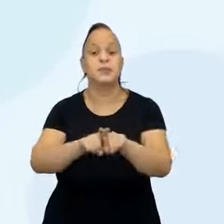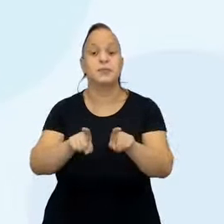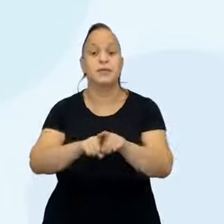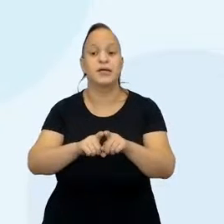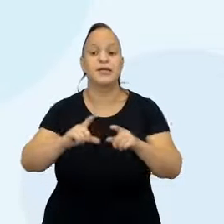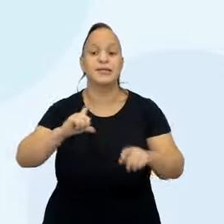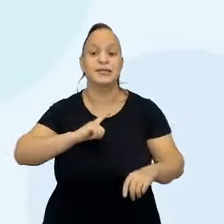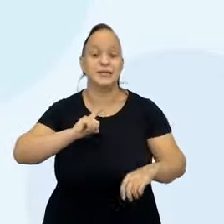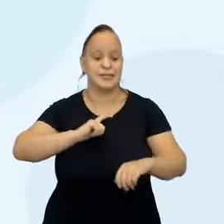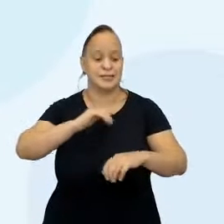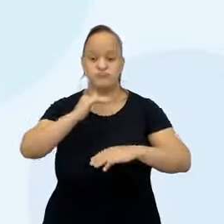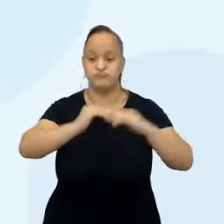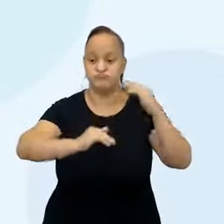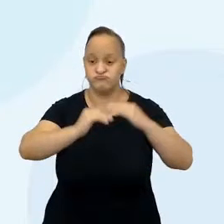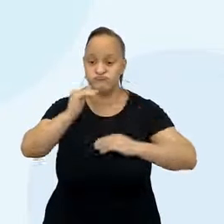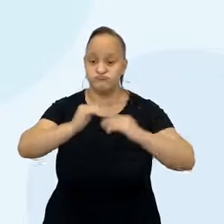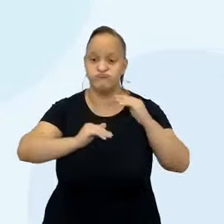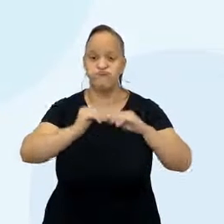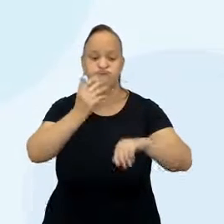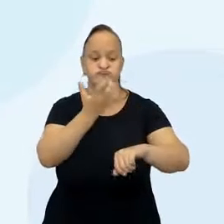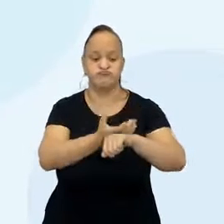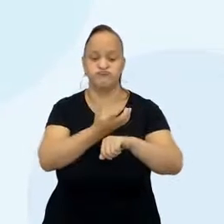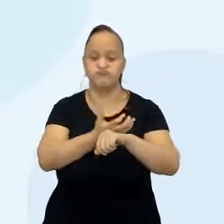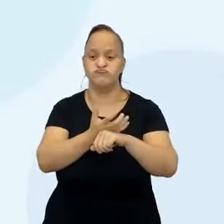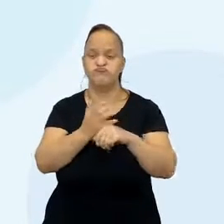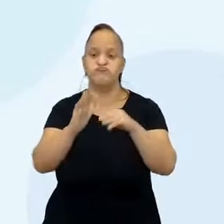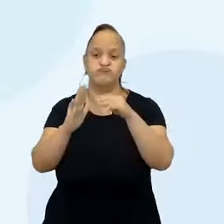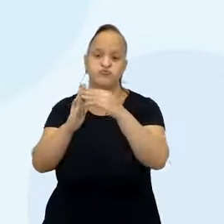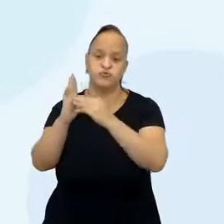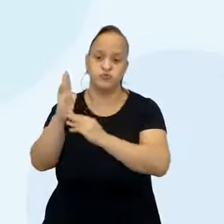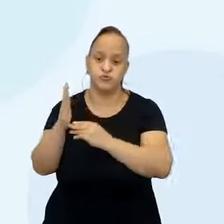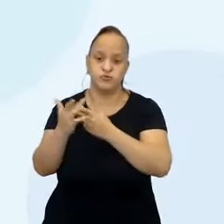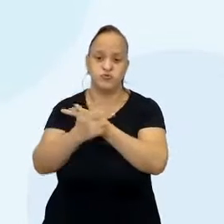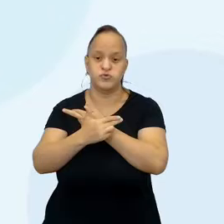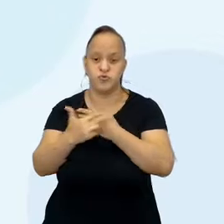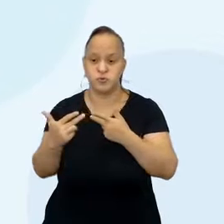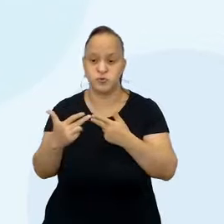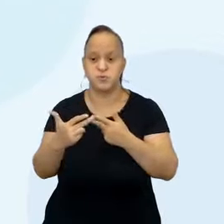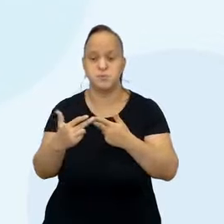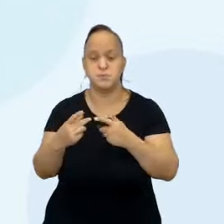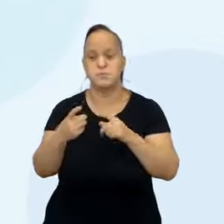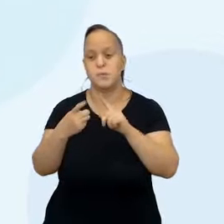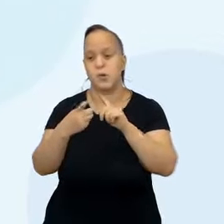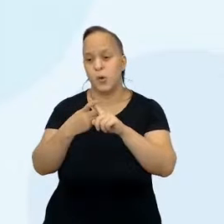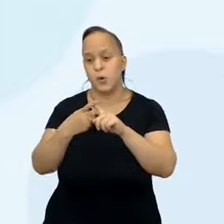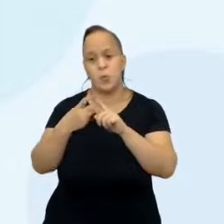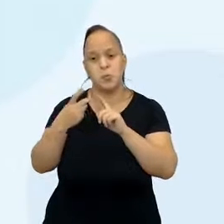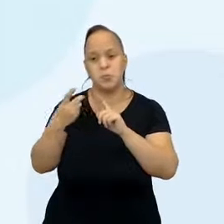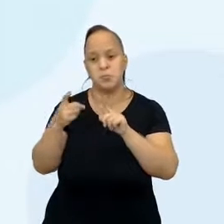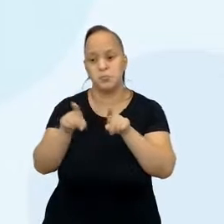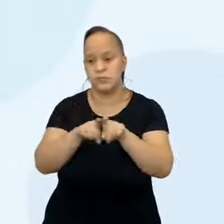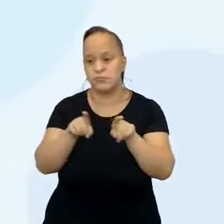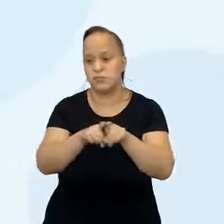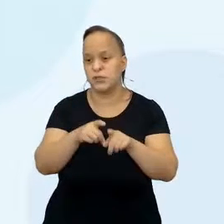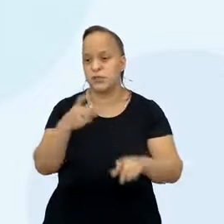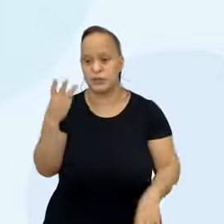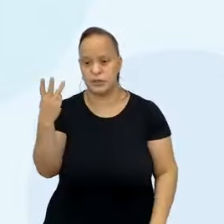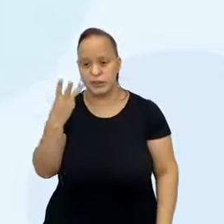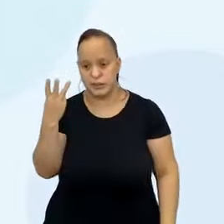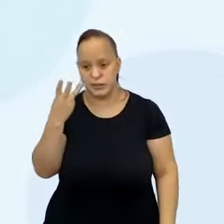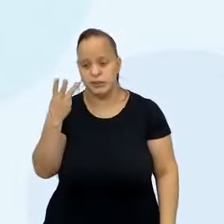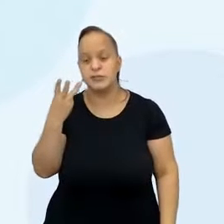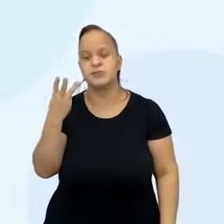do itinerário formativo, no caso de ciências humanas, a habilidade 1, a habilidade 3, e sempre bom lembrar